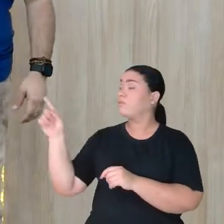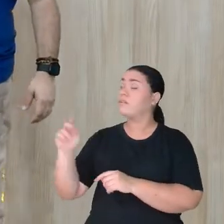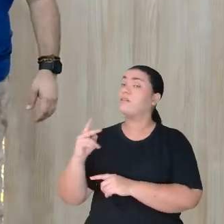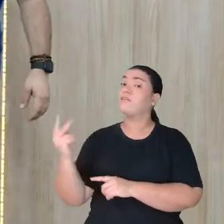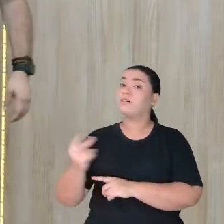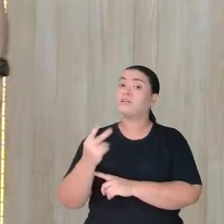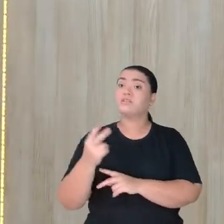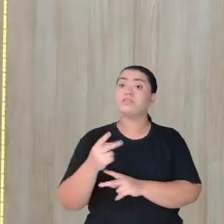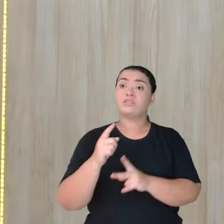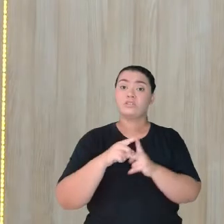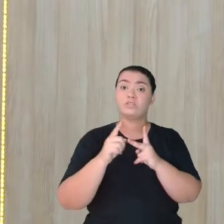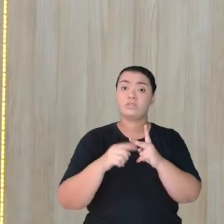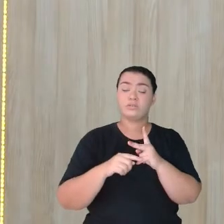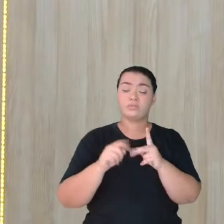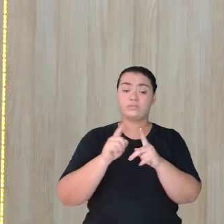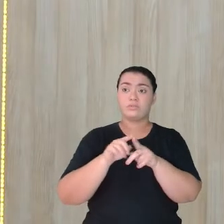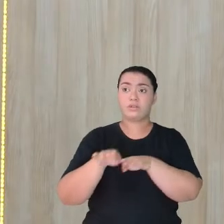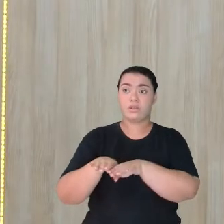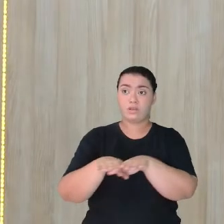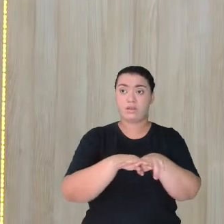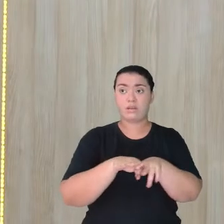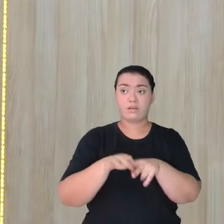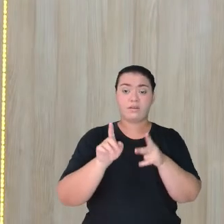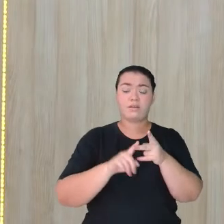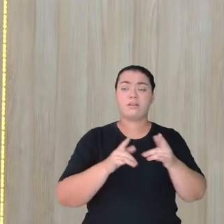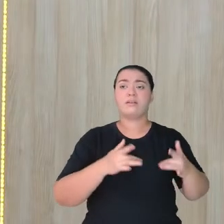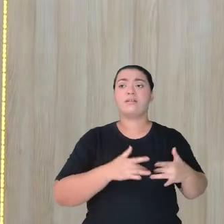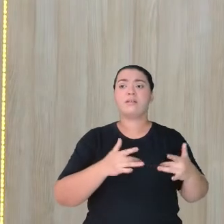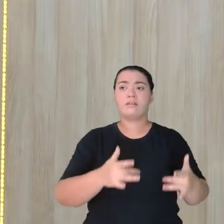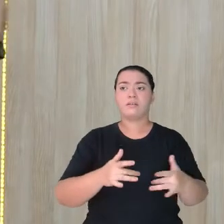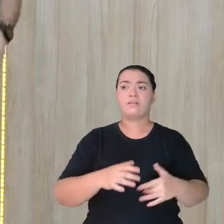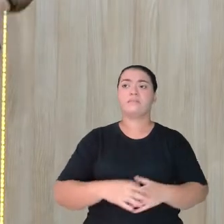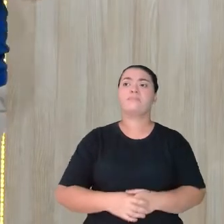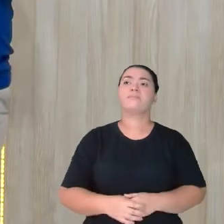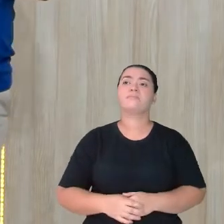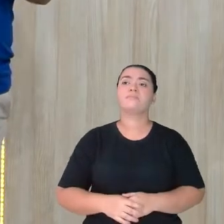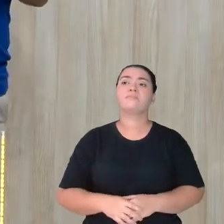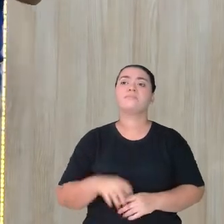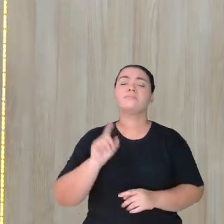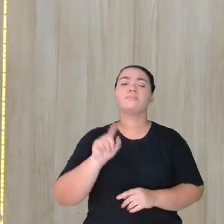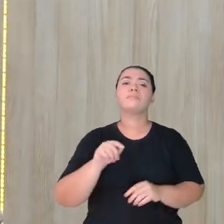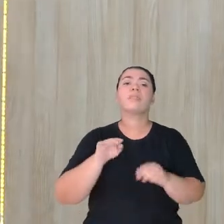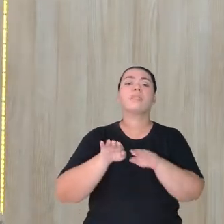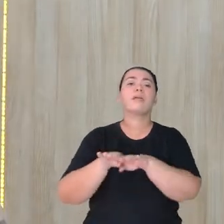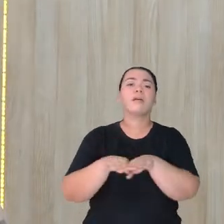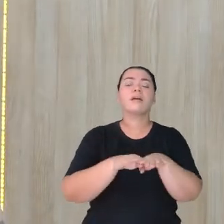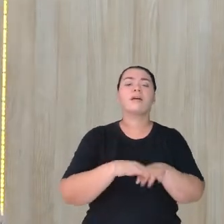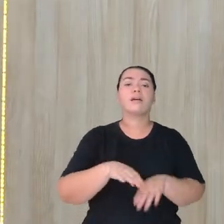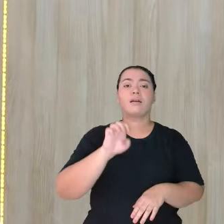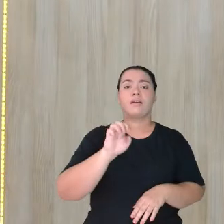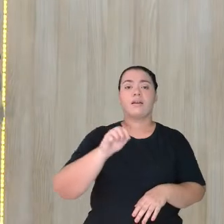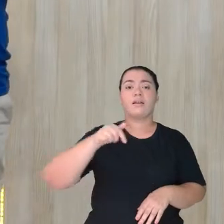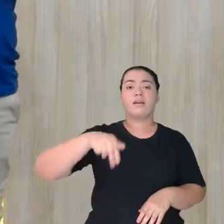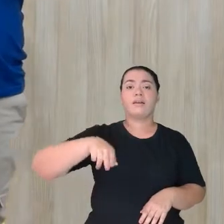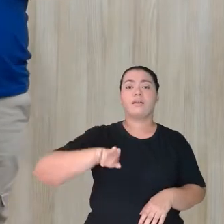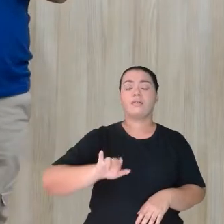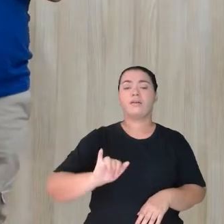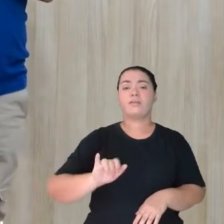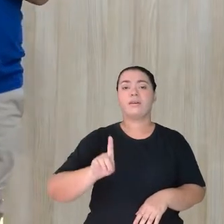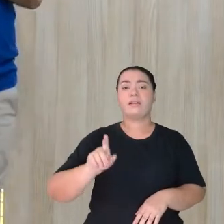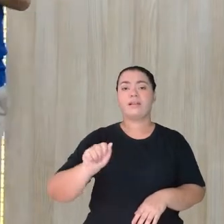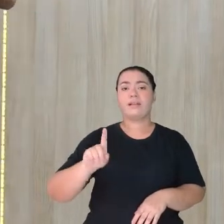dois princípios, né? A equidade e a generosidade. Equidade, gente, lembra aí, equidade é diferente